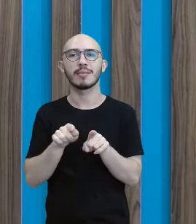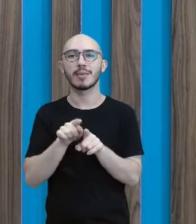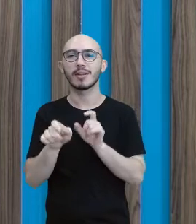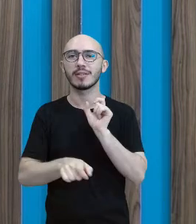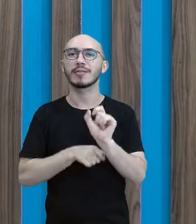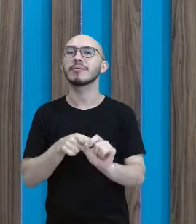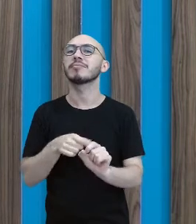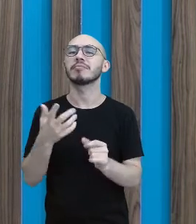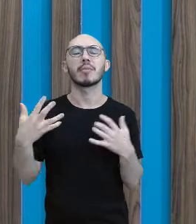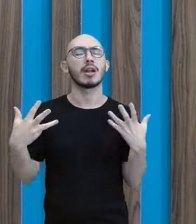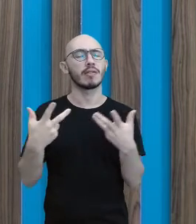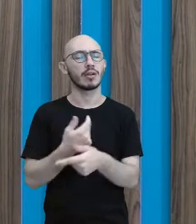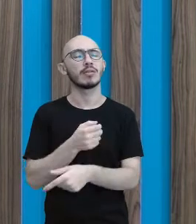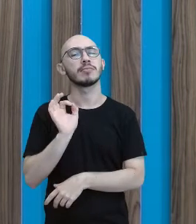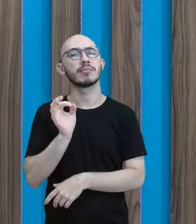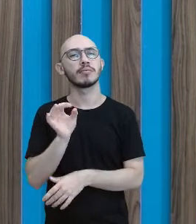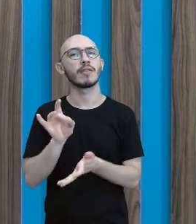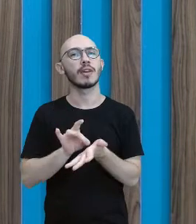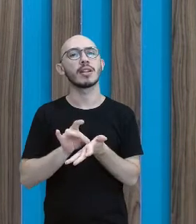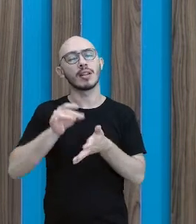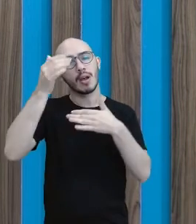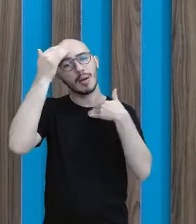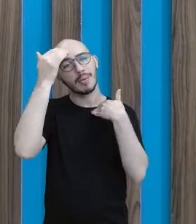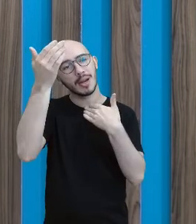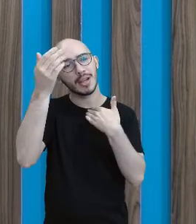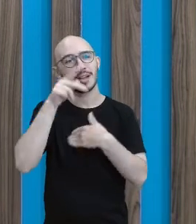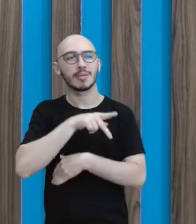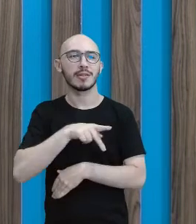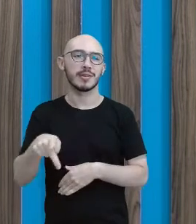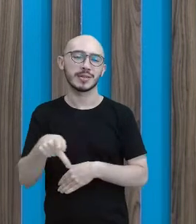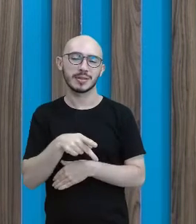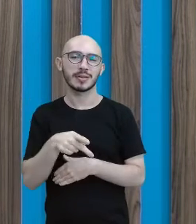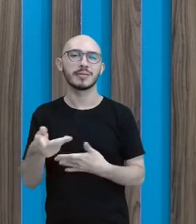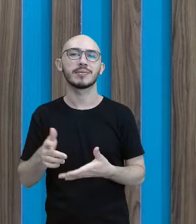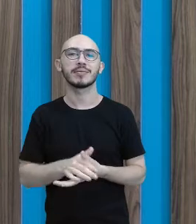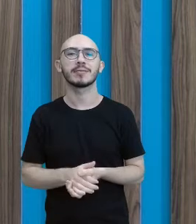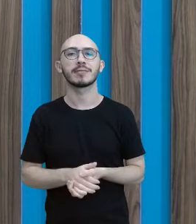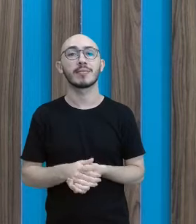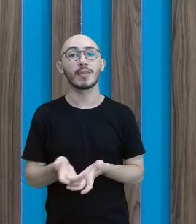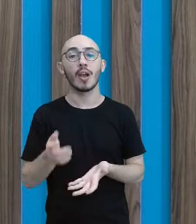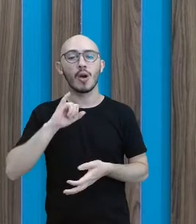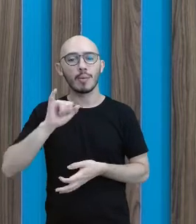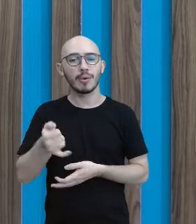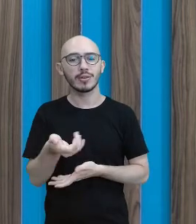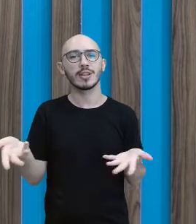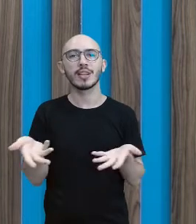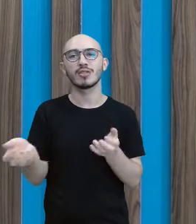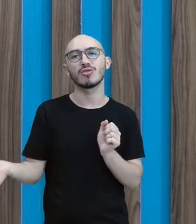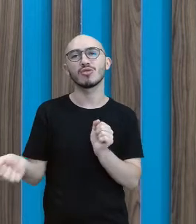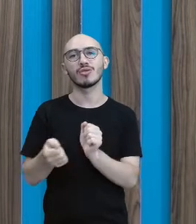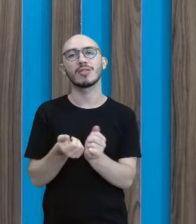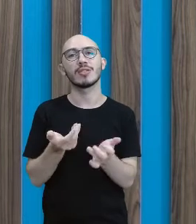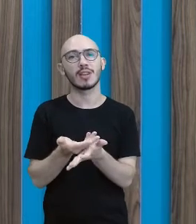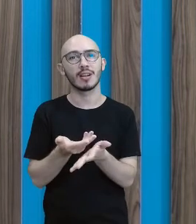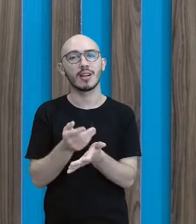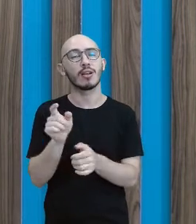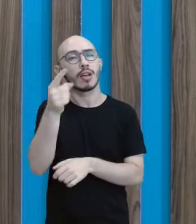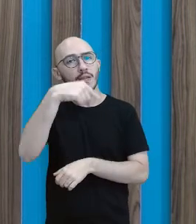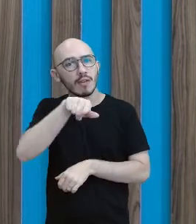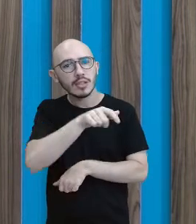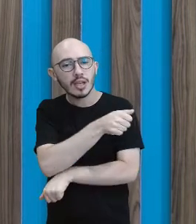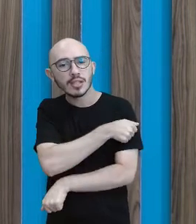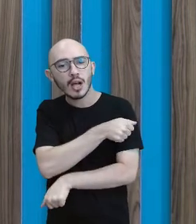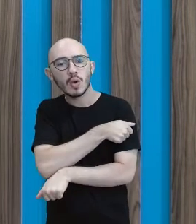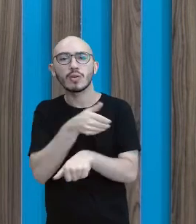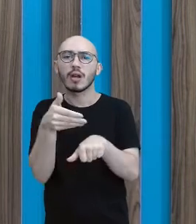Foi bastante rico. Obrigadão, professora Mili, por ter a oportunidade de estar aqui com vocês. E entrem, minha